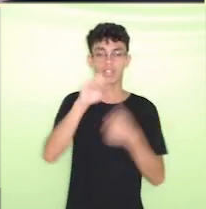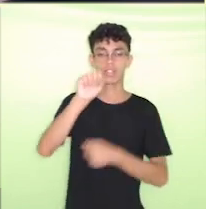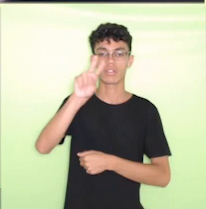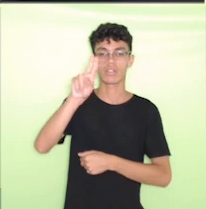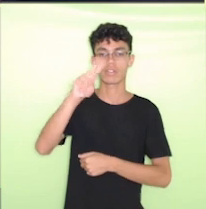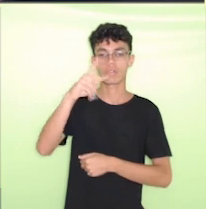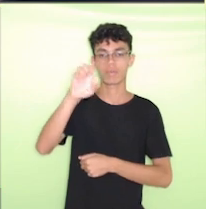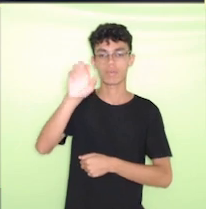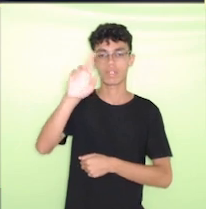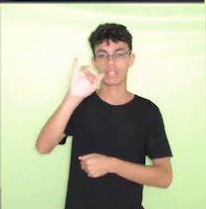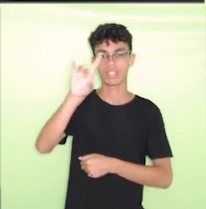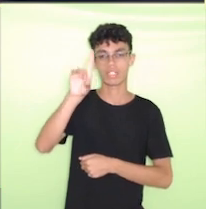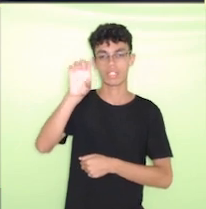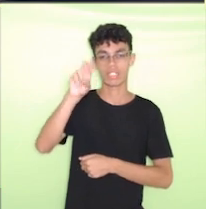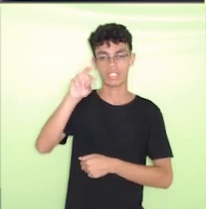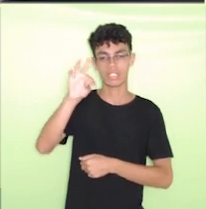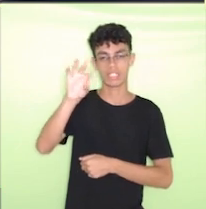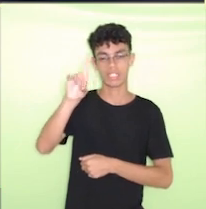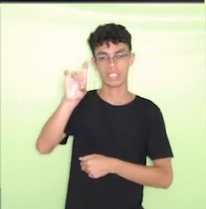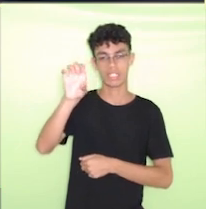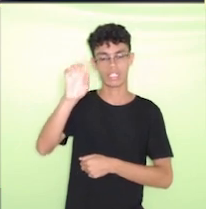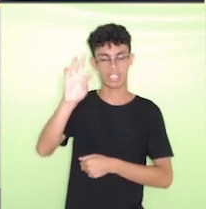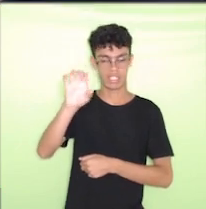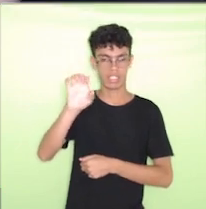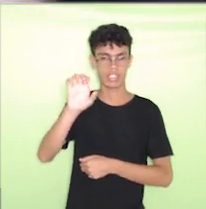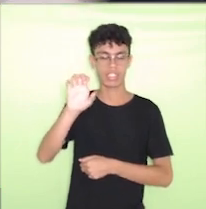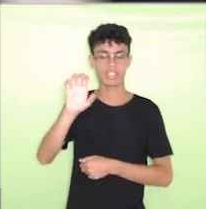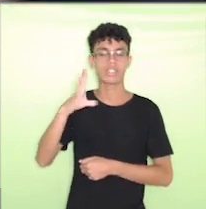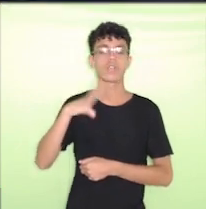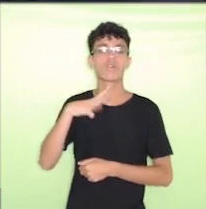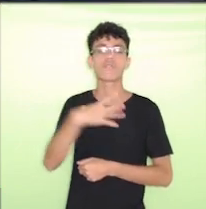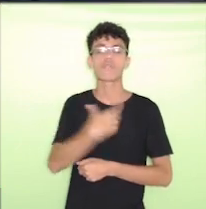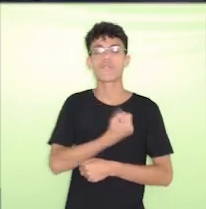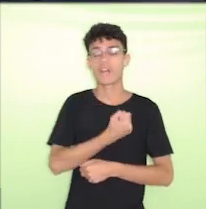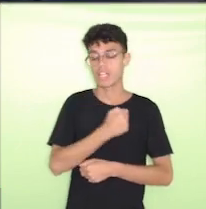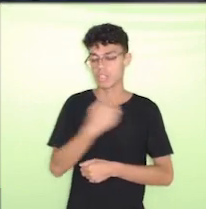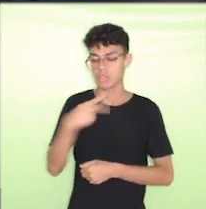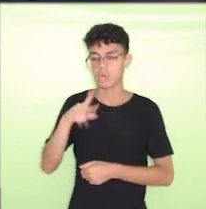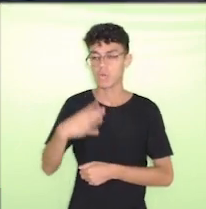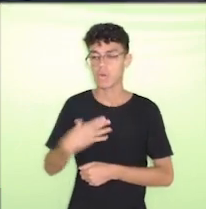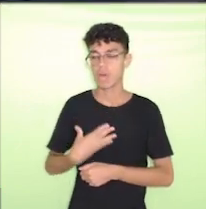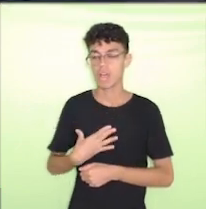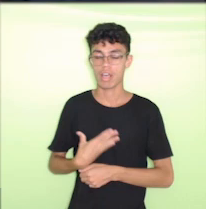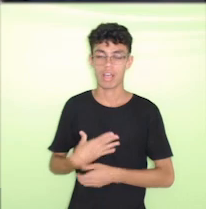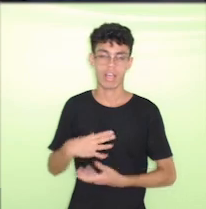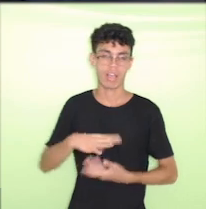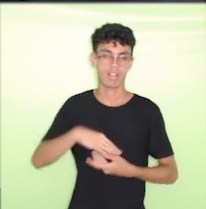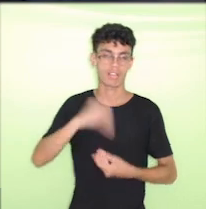mas a minha maior aspiração é apenas... Salvar a tua alma.